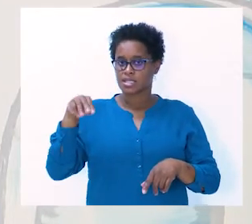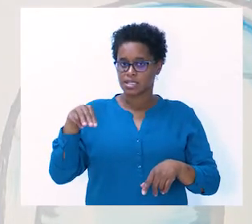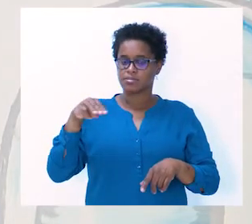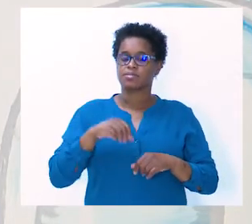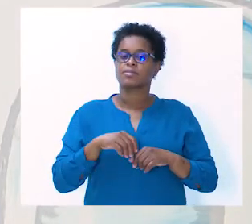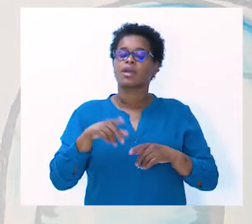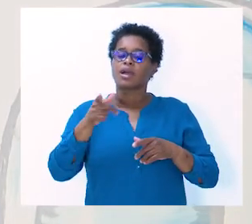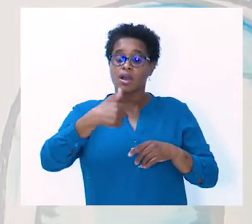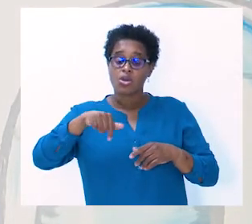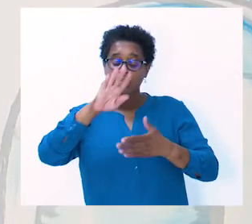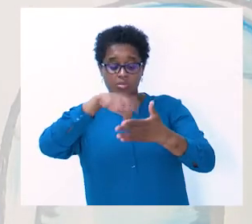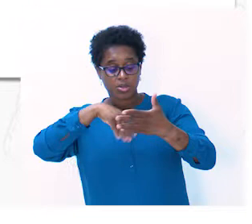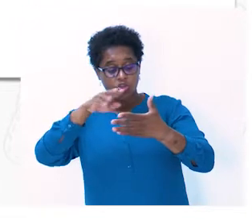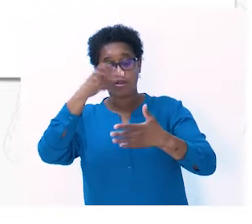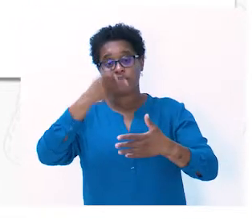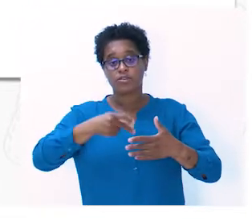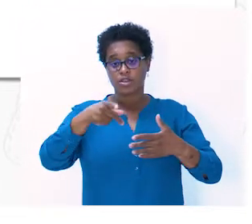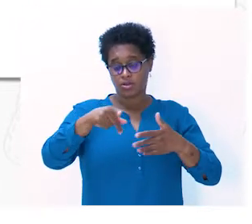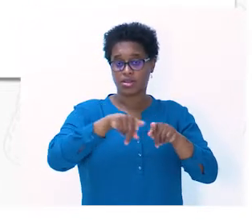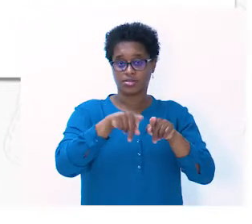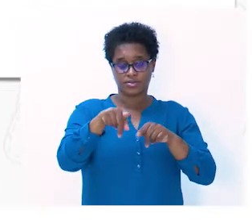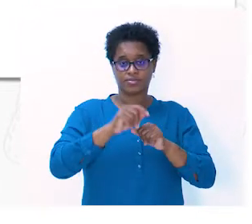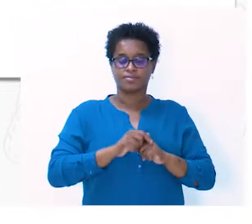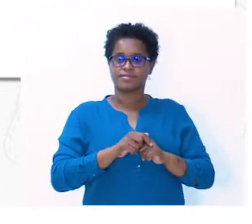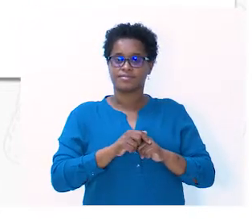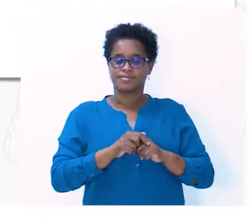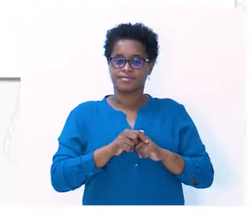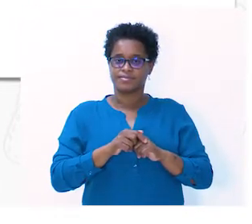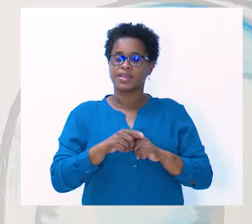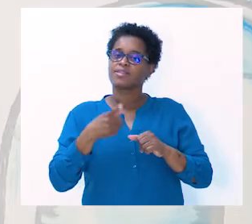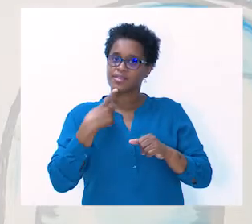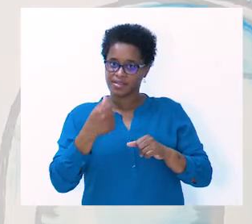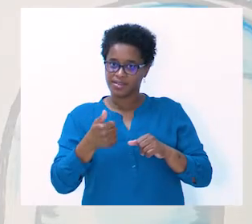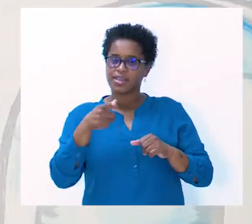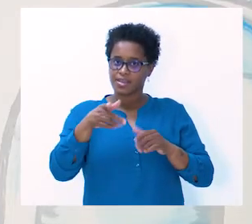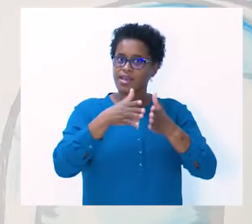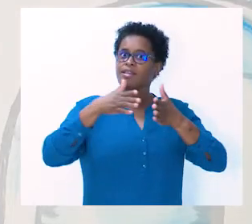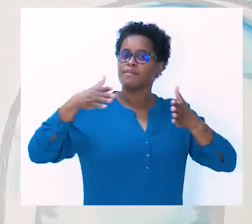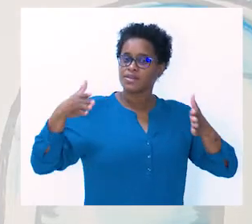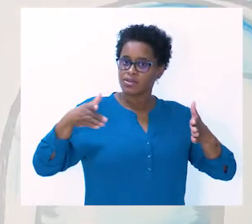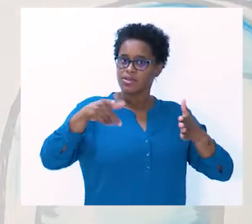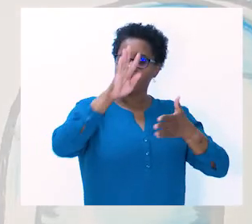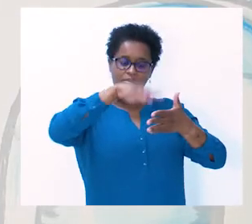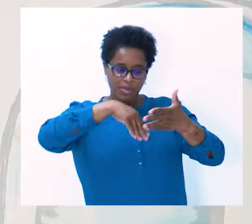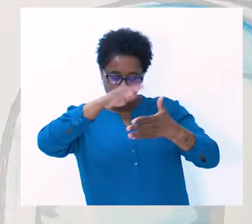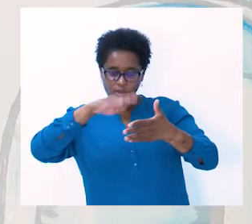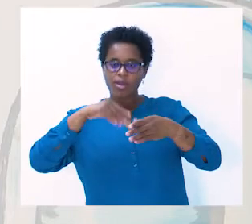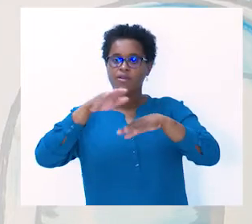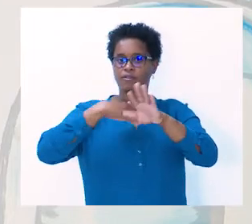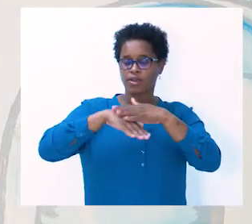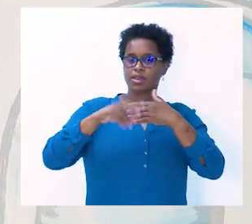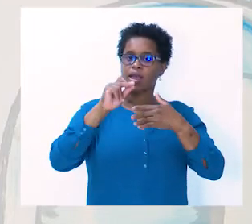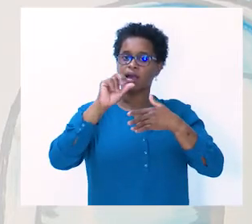centímetros. A nossa pintura fica desse jeito. Ok? Esta é a dimensão da pintura